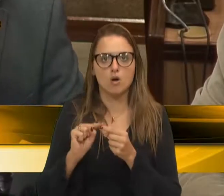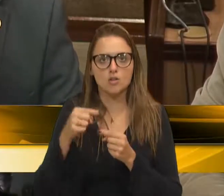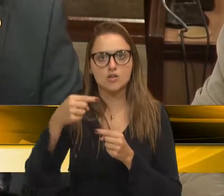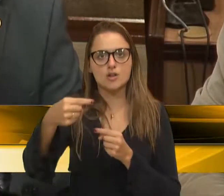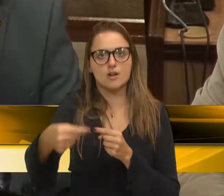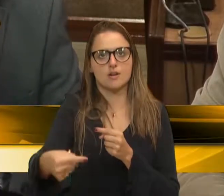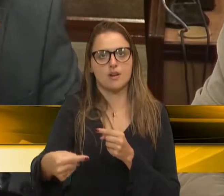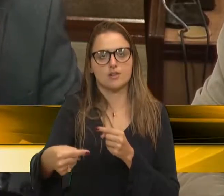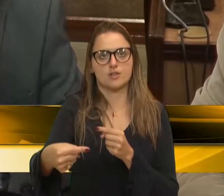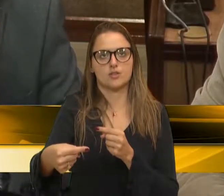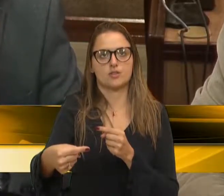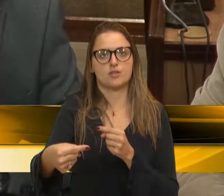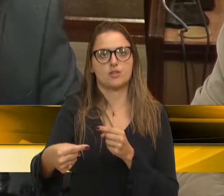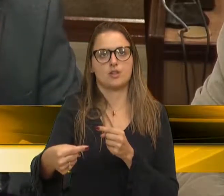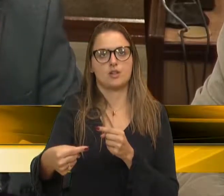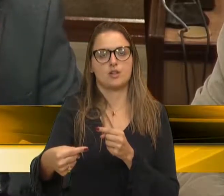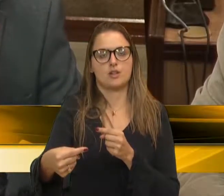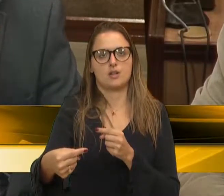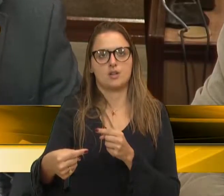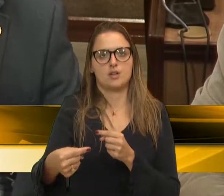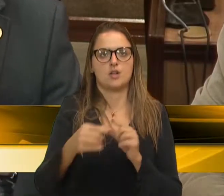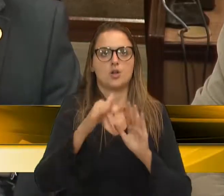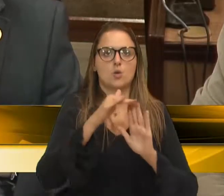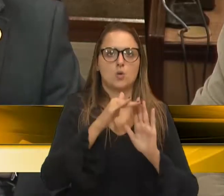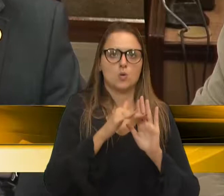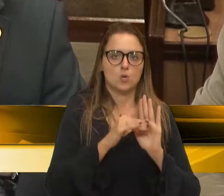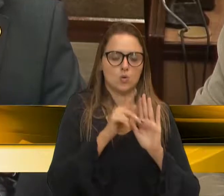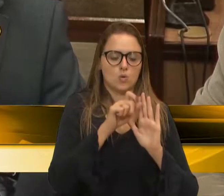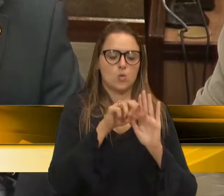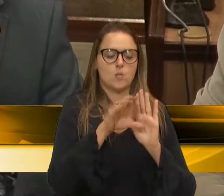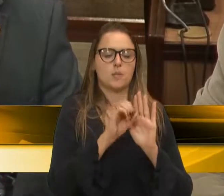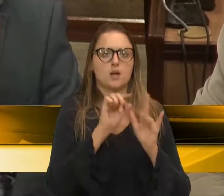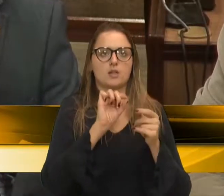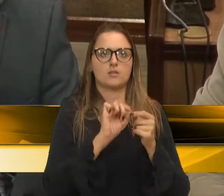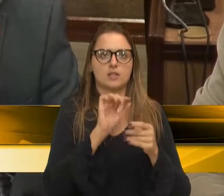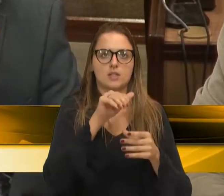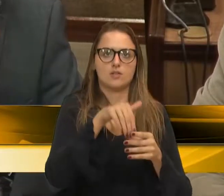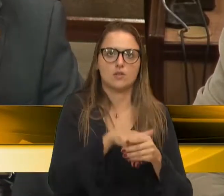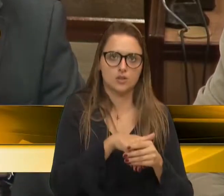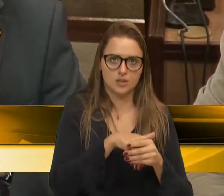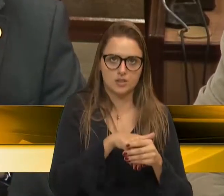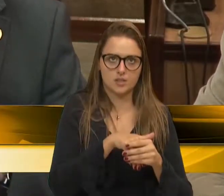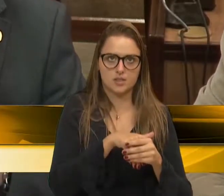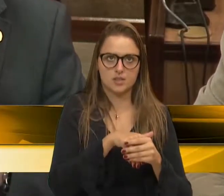colocar o plano diretor em votação,